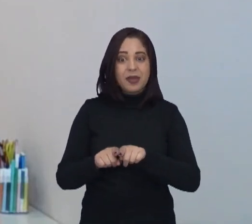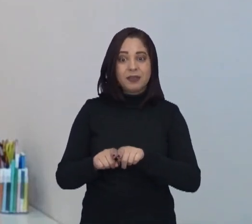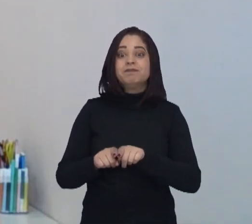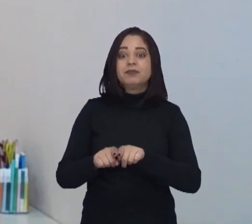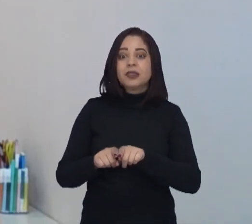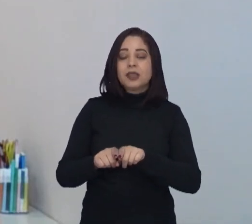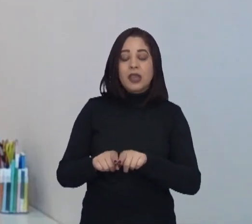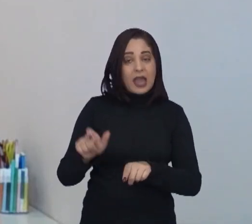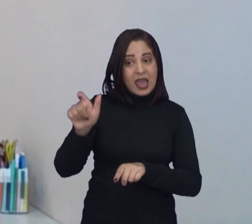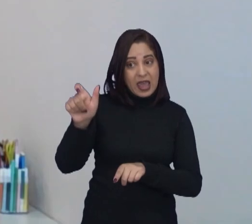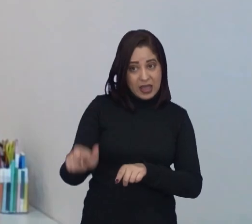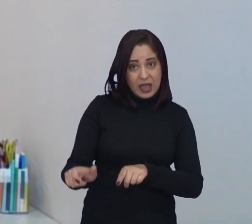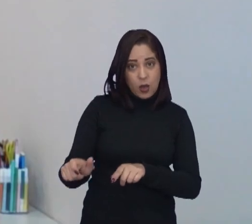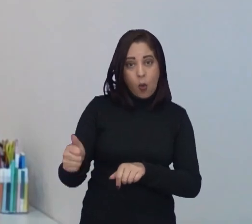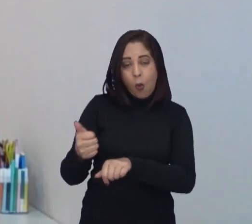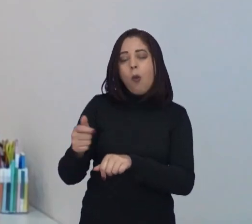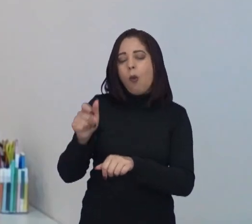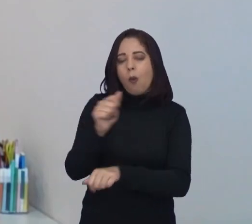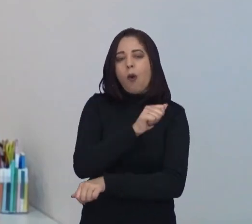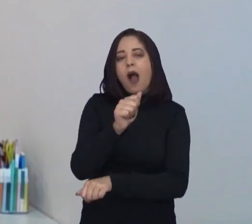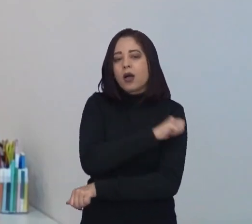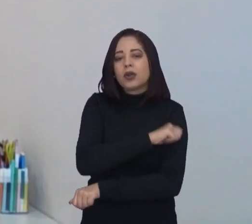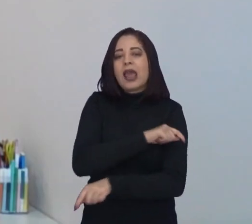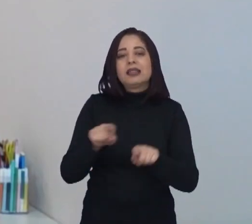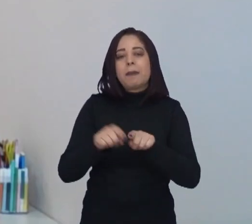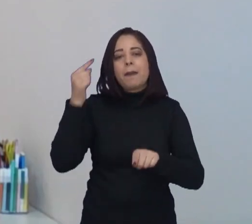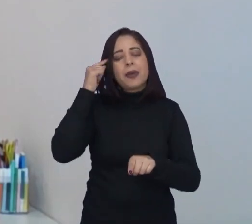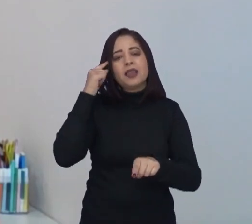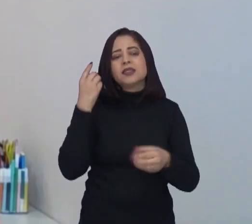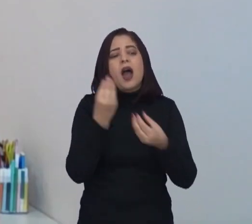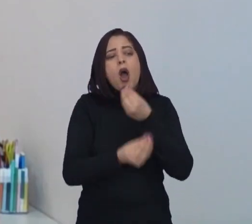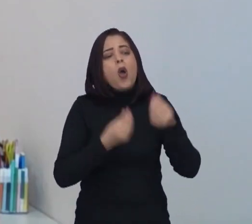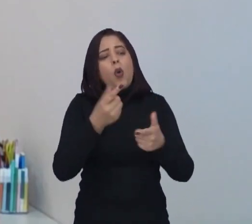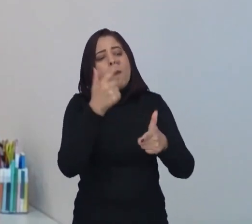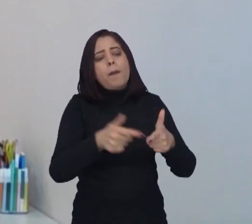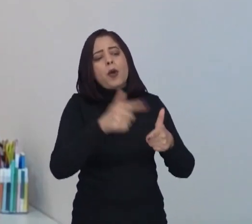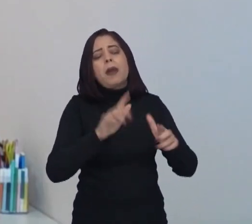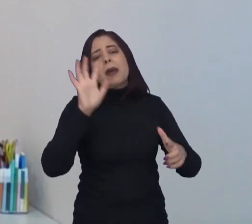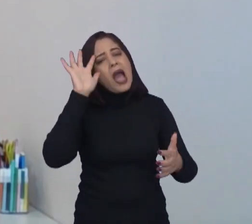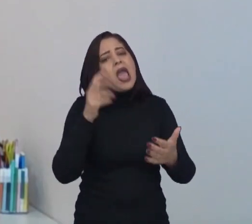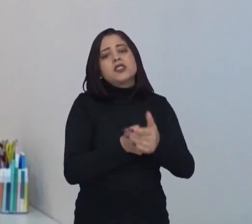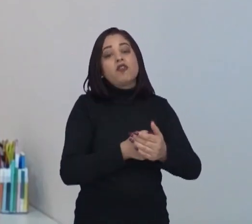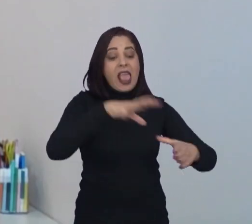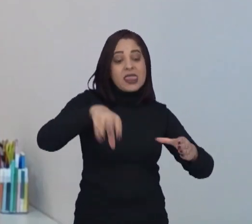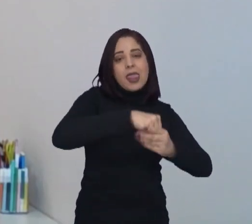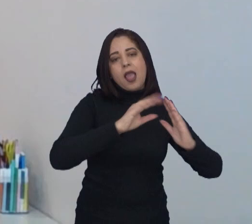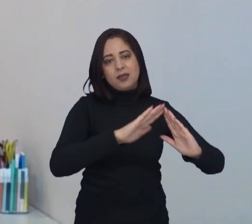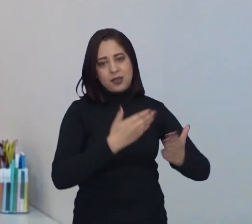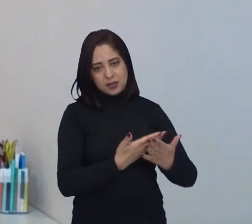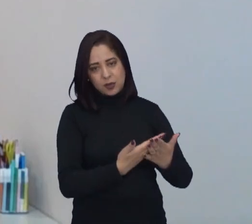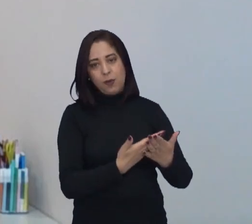lidar, né, dentro do ambiente escolar, com alguns acontecimentos que acabam acontecendo. Então, é um dar conta, né,